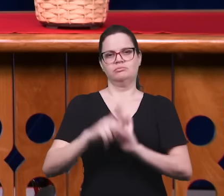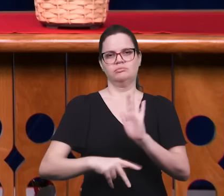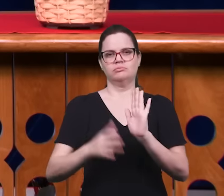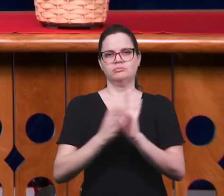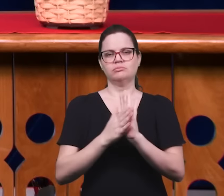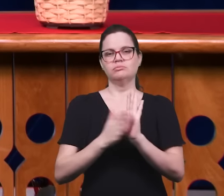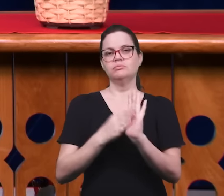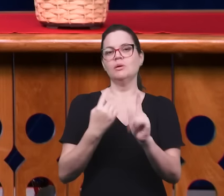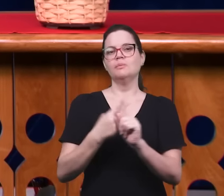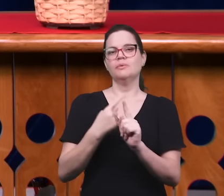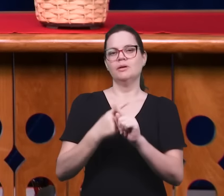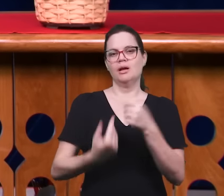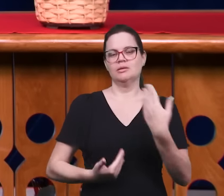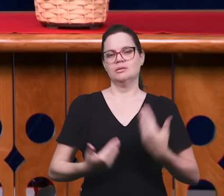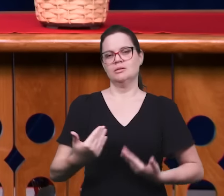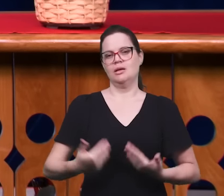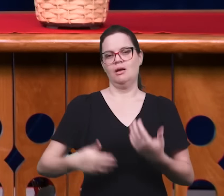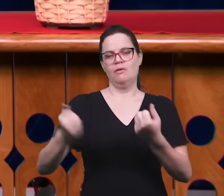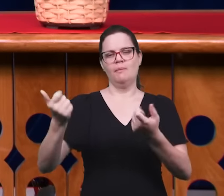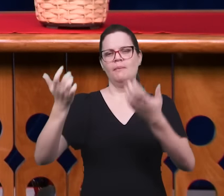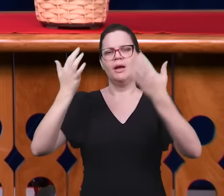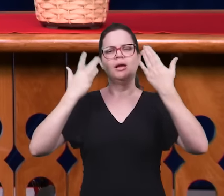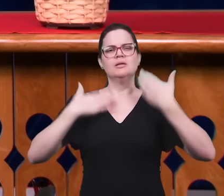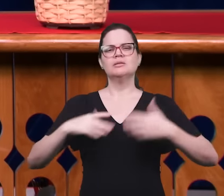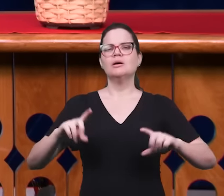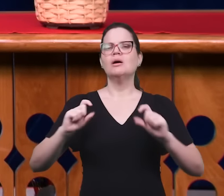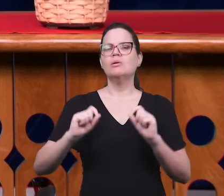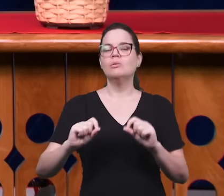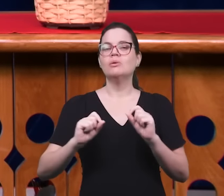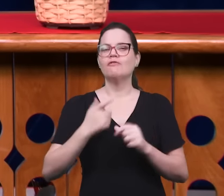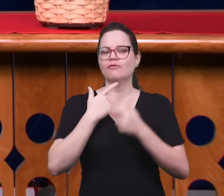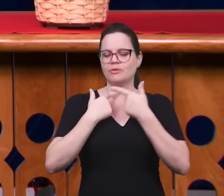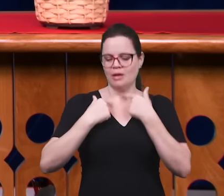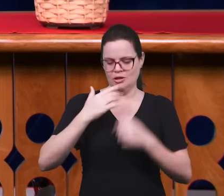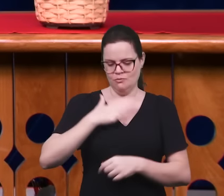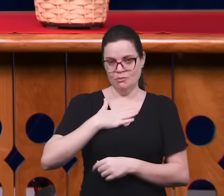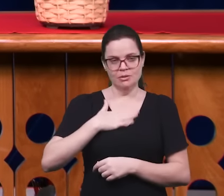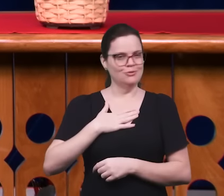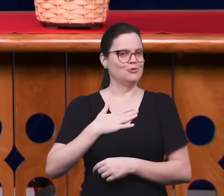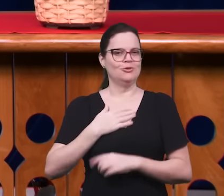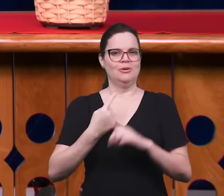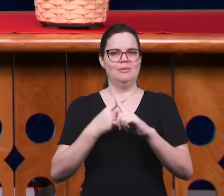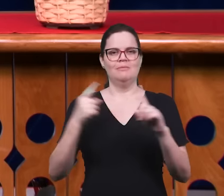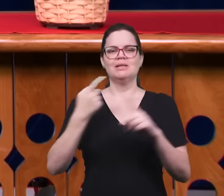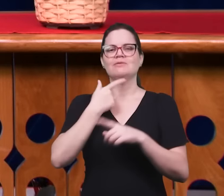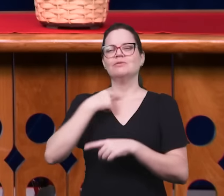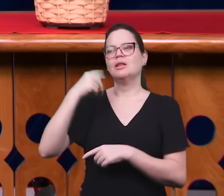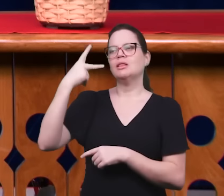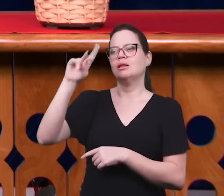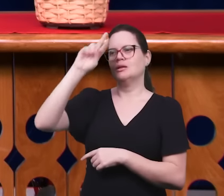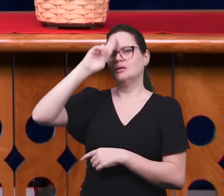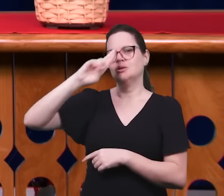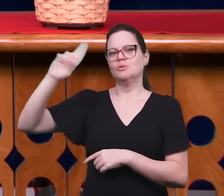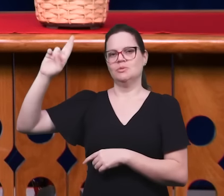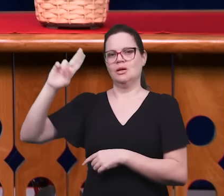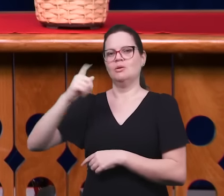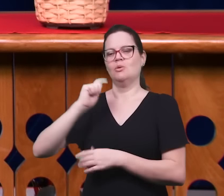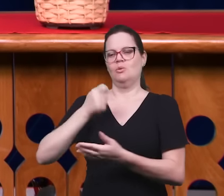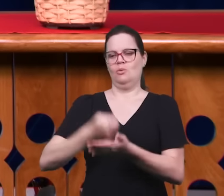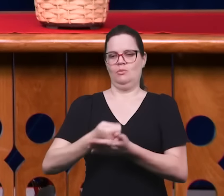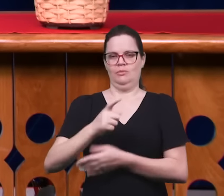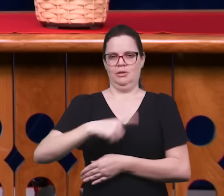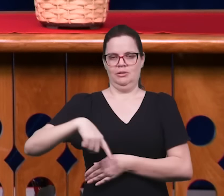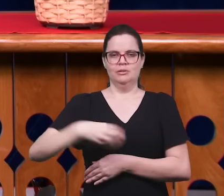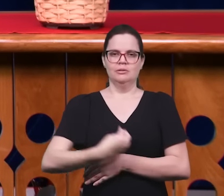se cumpra na eternidade. A grande bênção é deixar pela fé que a vontade do Senhor se cumpra nas nossas